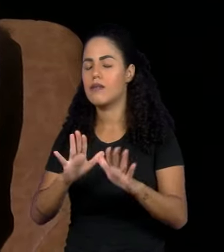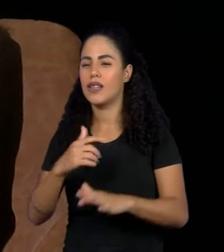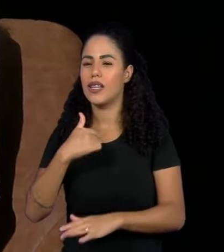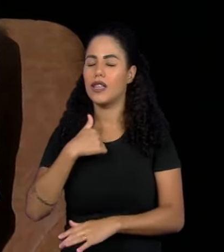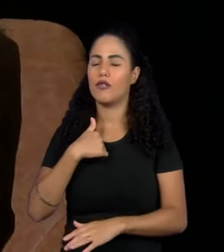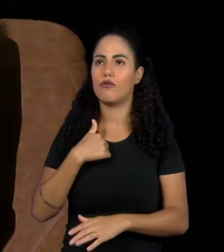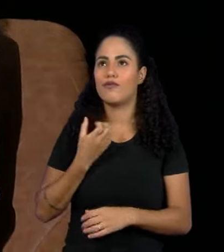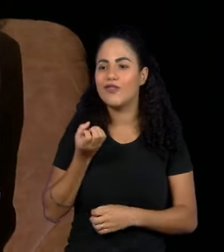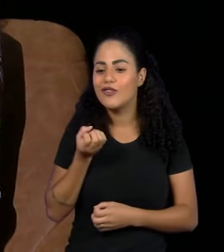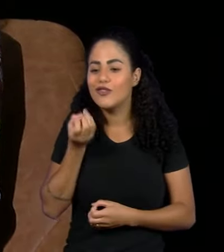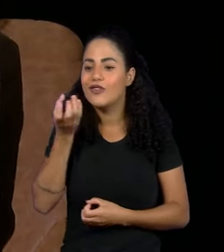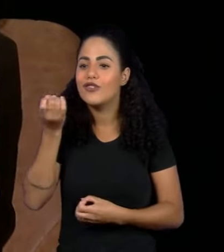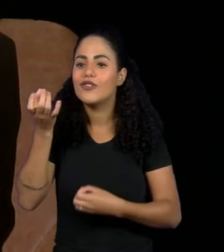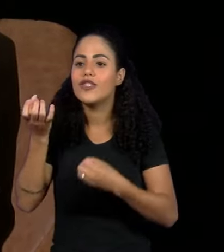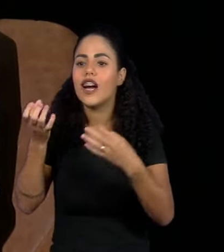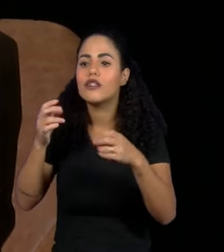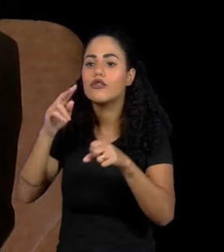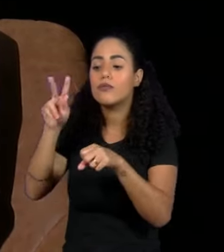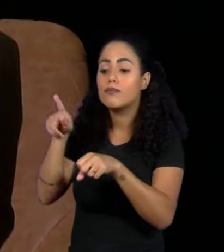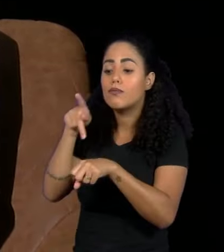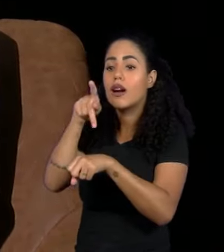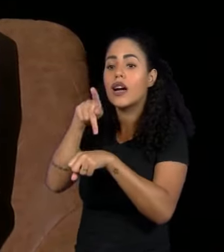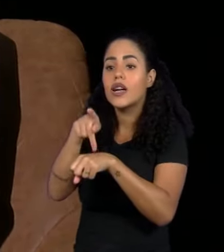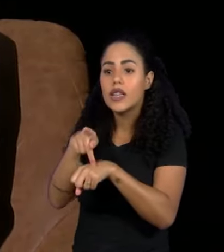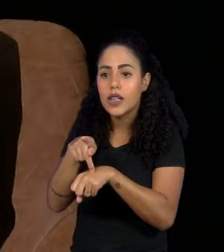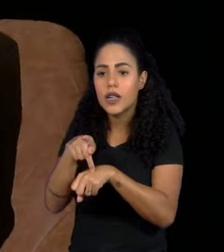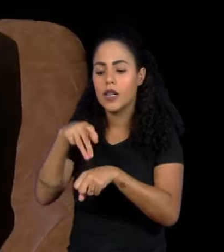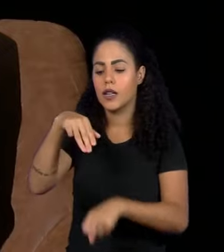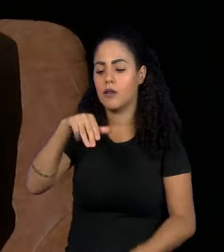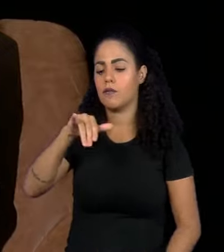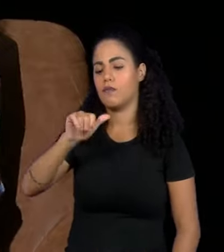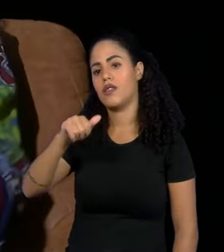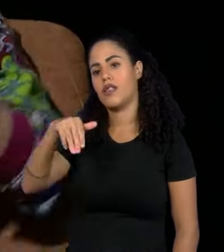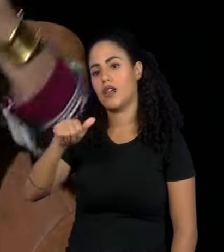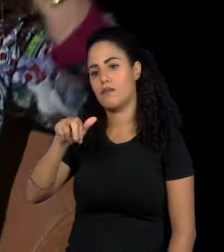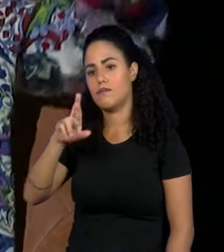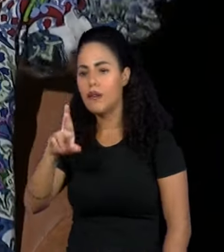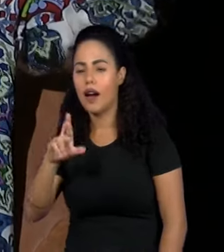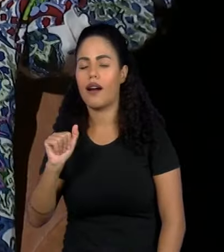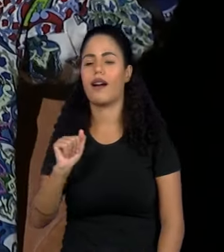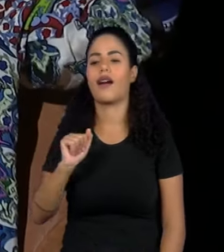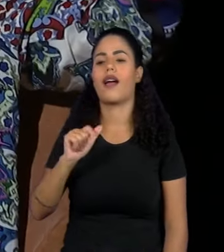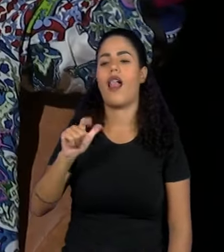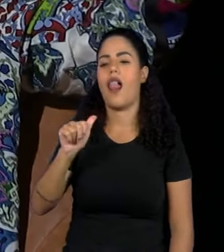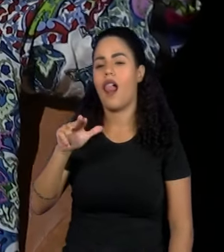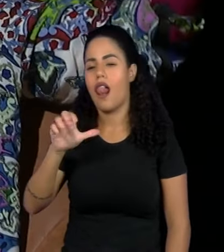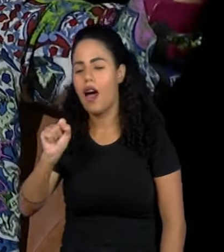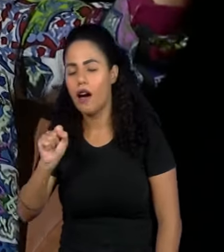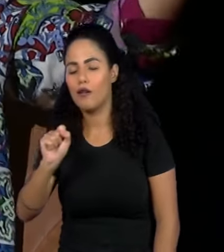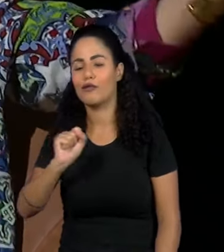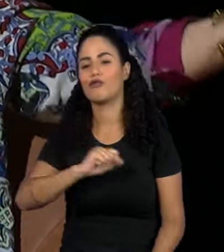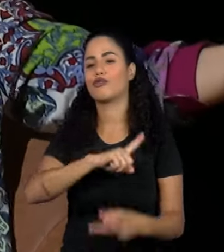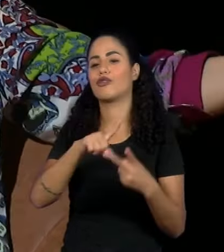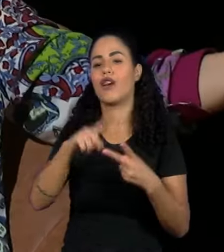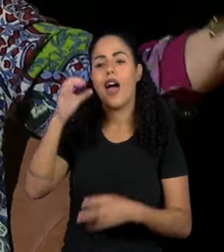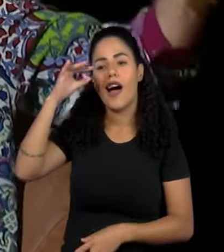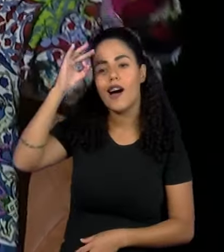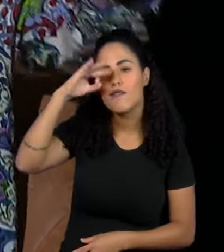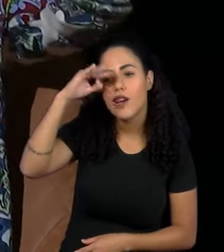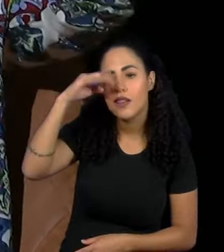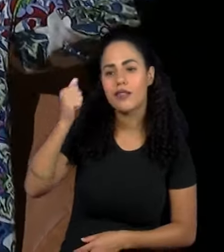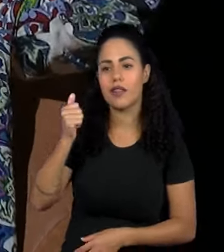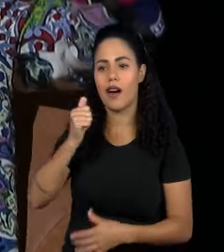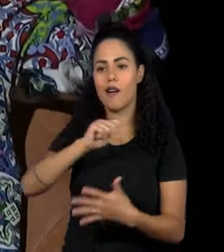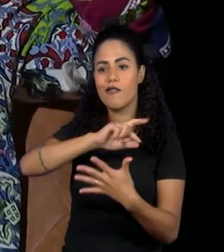eu viajo para lugares onde ninguém me conhece. Eu vou para Mianmar, eu vou para o Laos, eu vou para o Afeganistão,